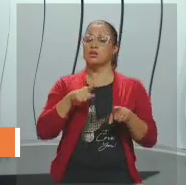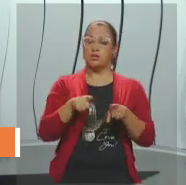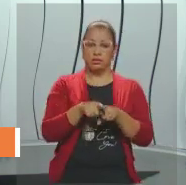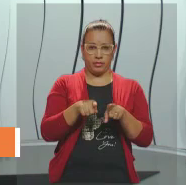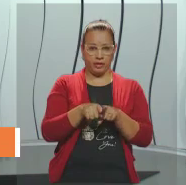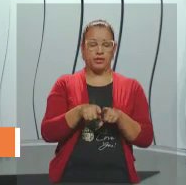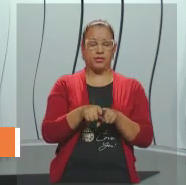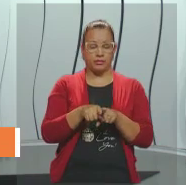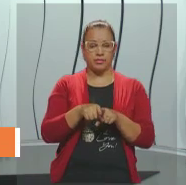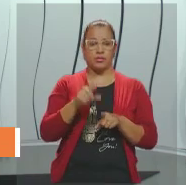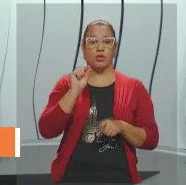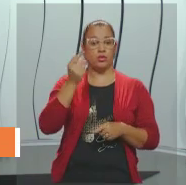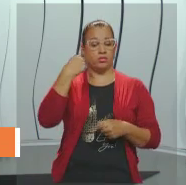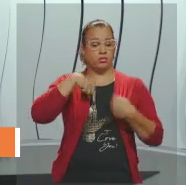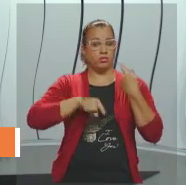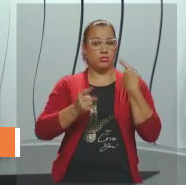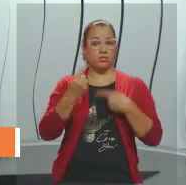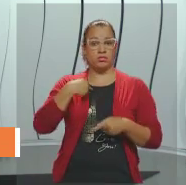do aparelho respiratório